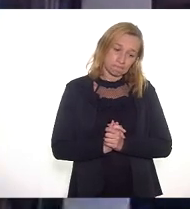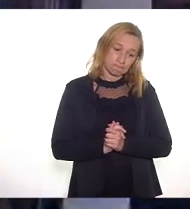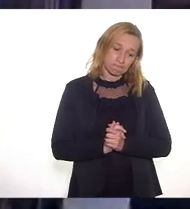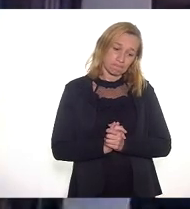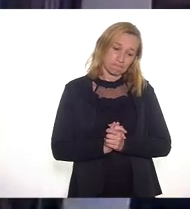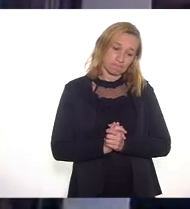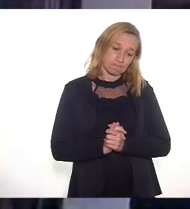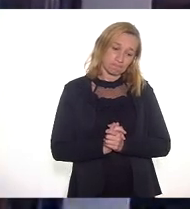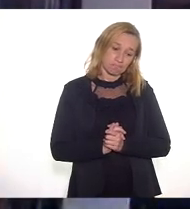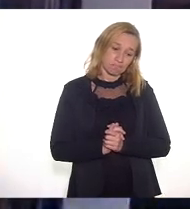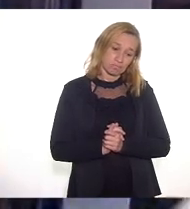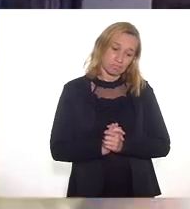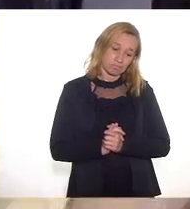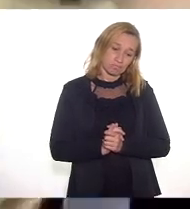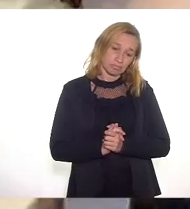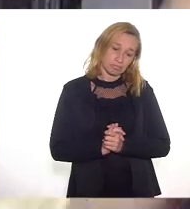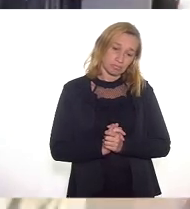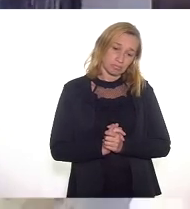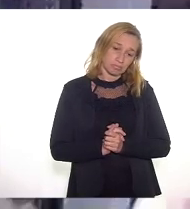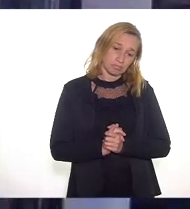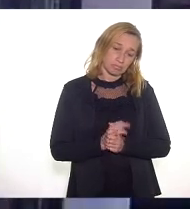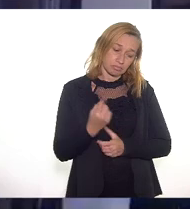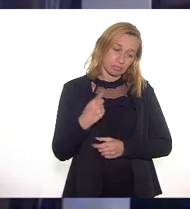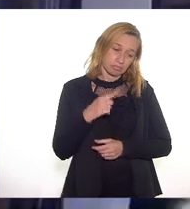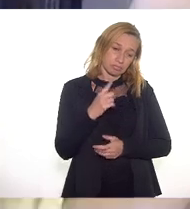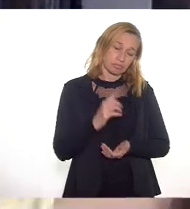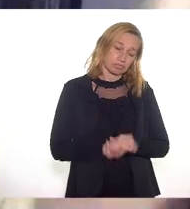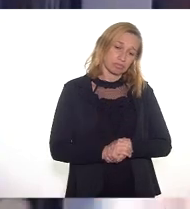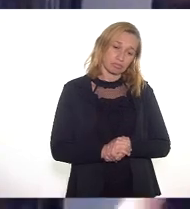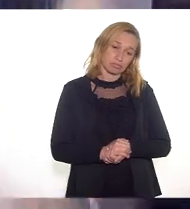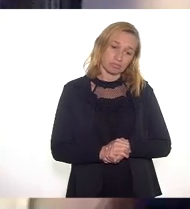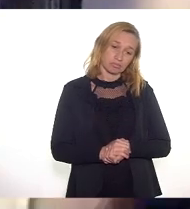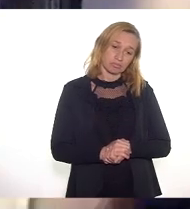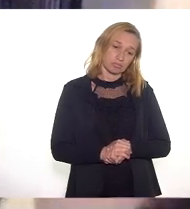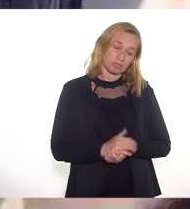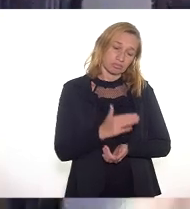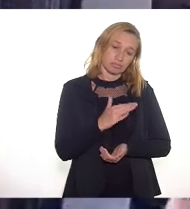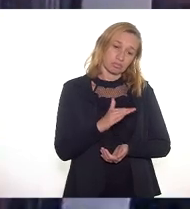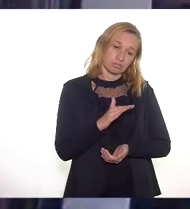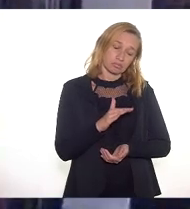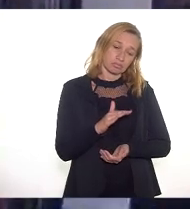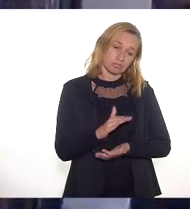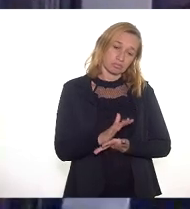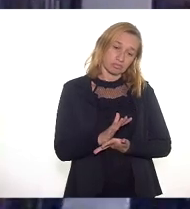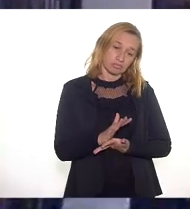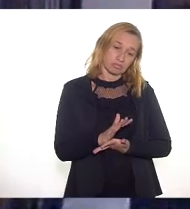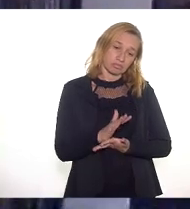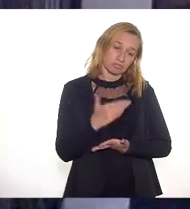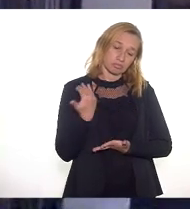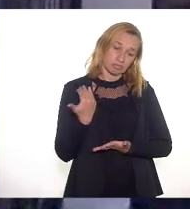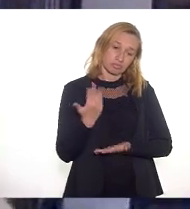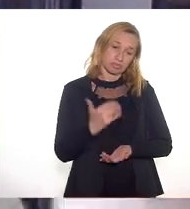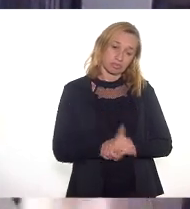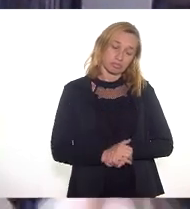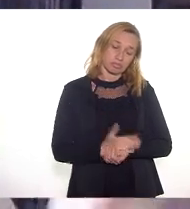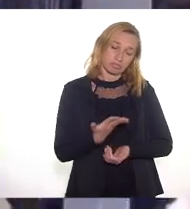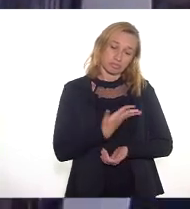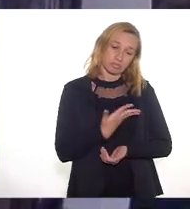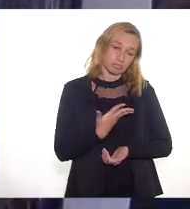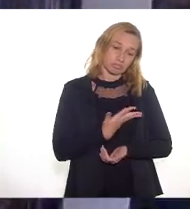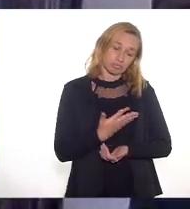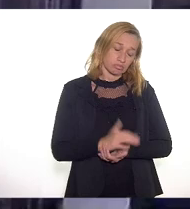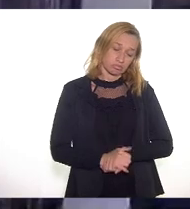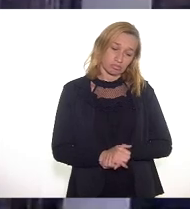foi a ida, sem avisar para a gente, de surpresa, do nosso